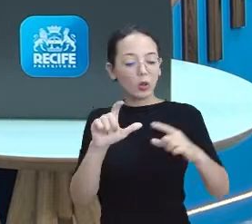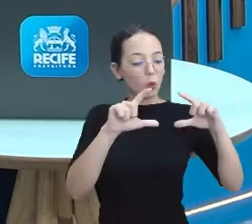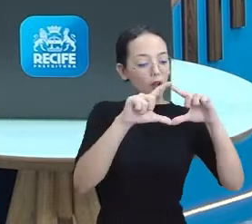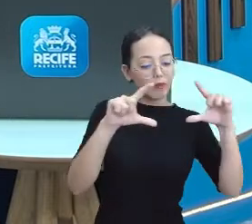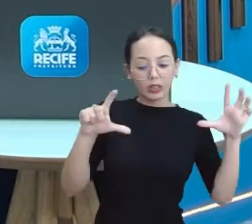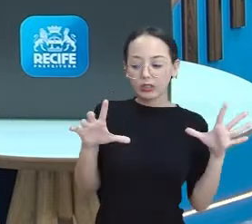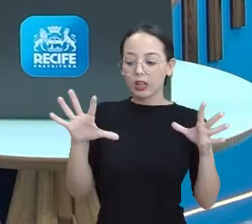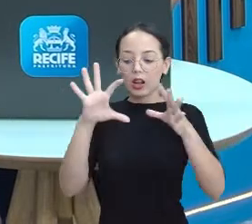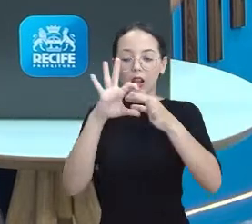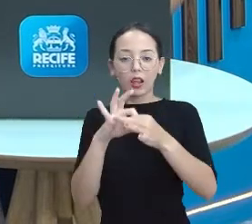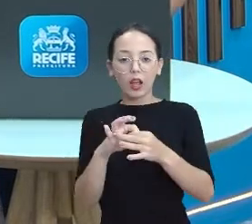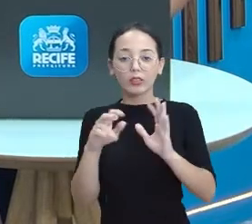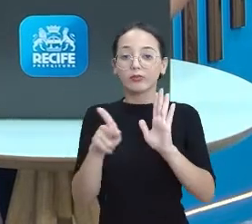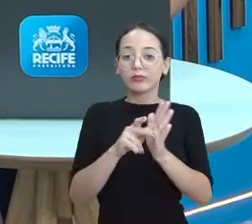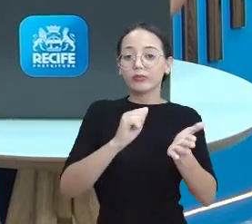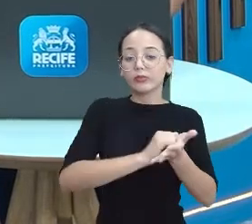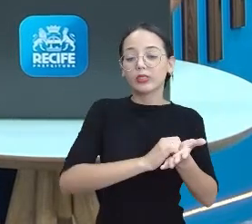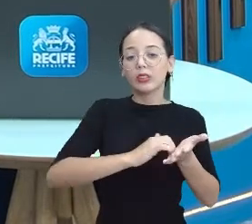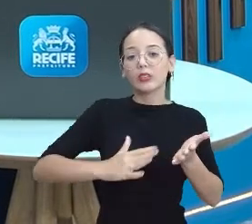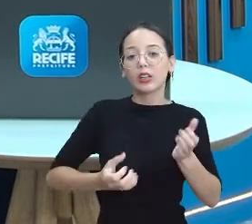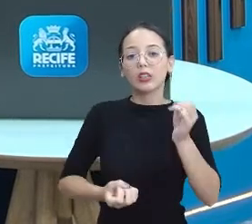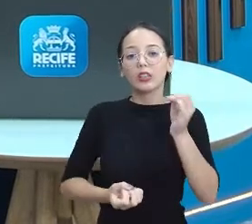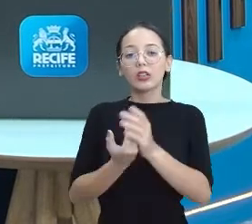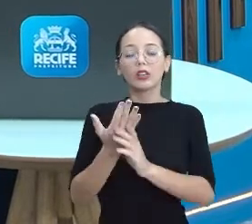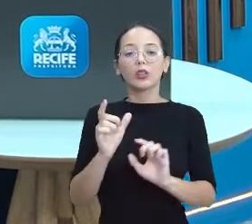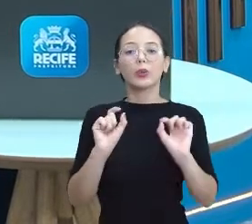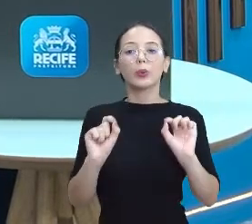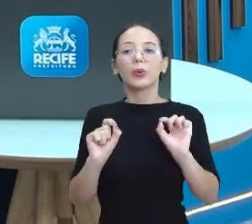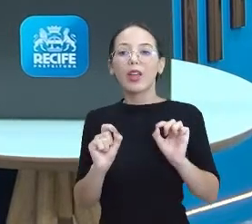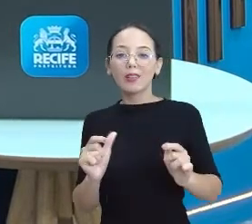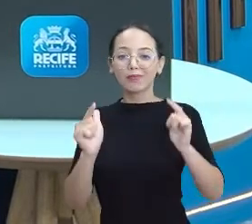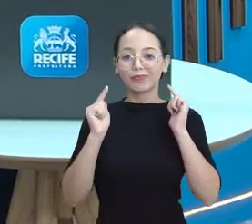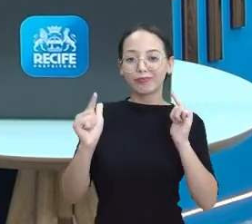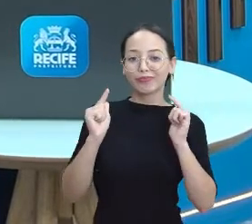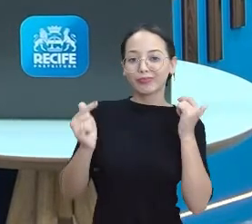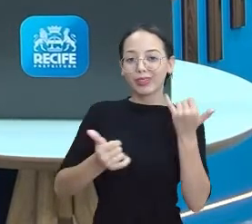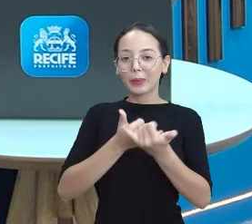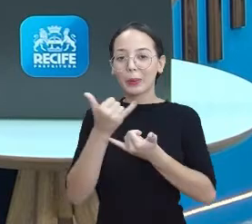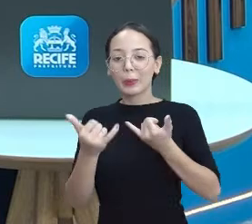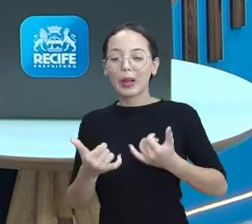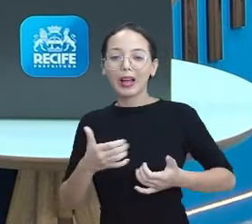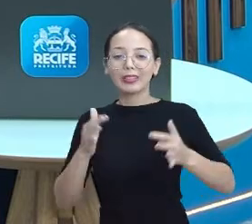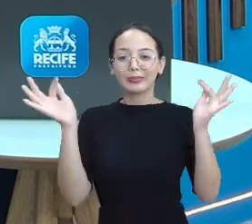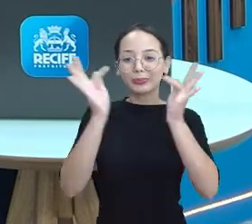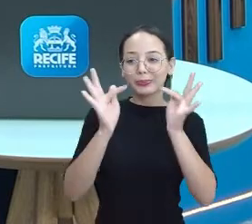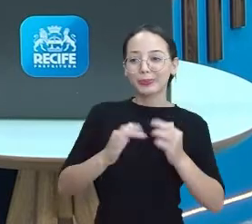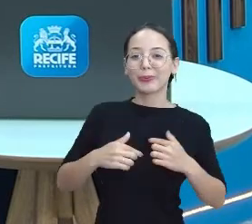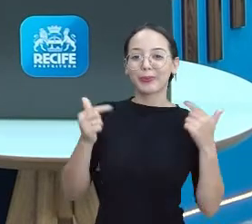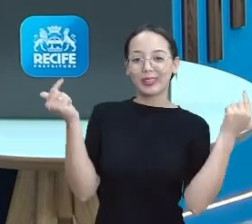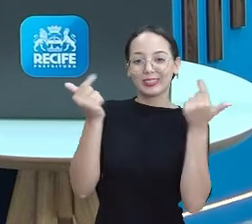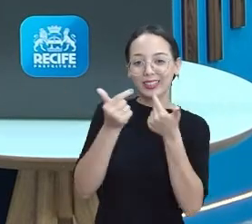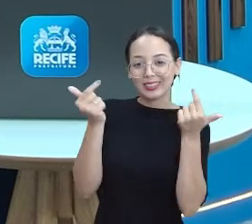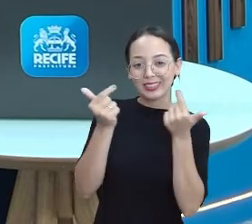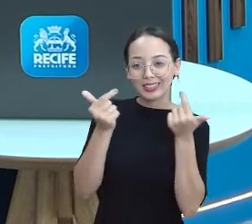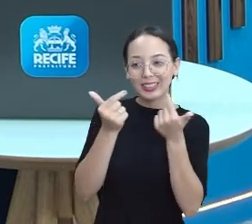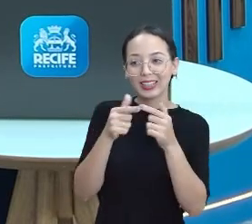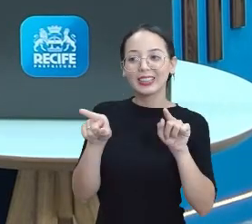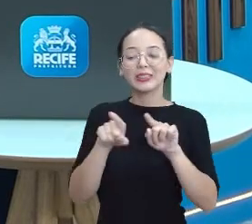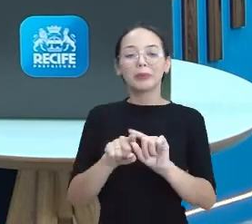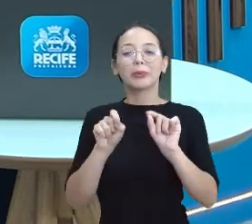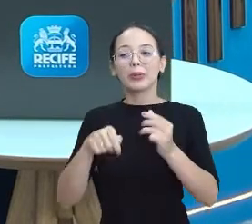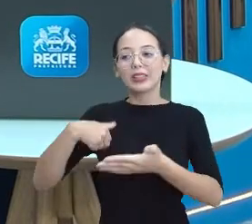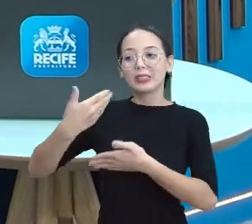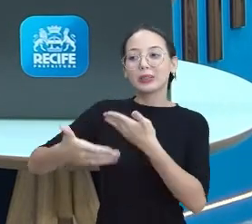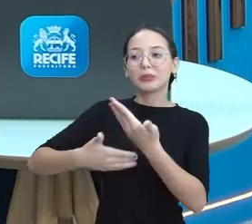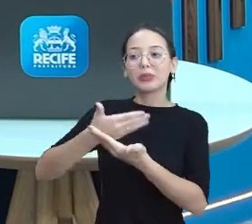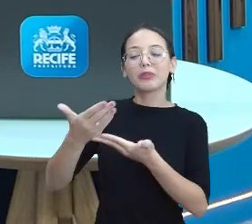Então, essa é uma atividade que gera diversão, eles dão boas risadas e, ao mesmo tempo, estão